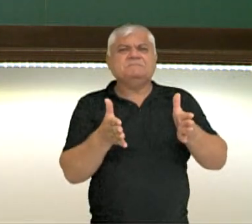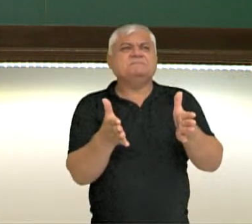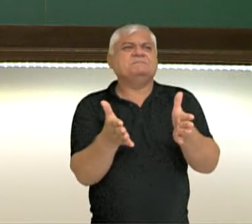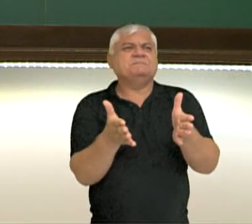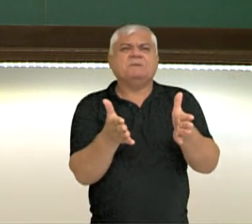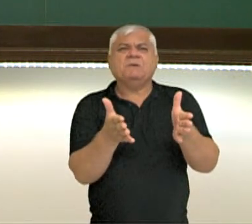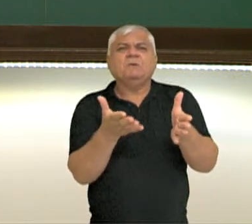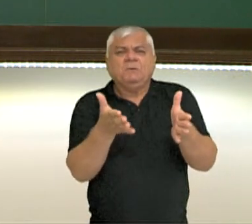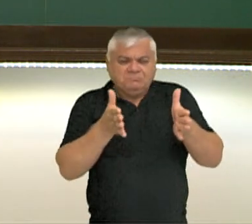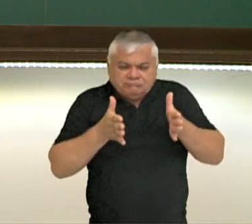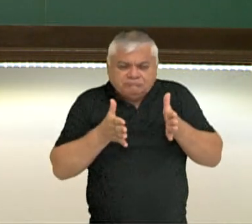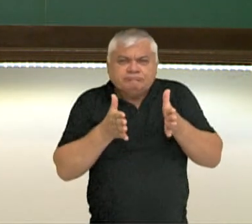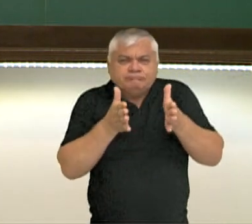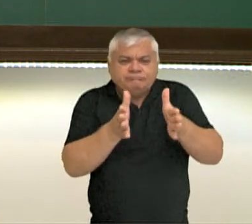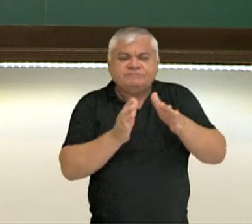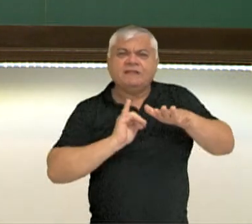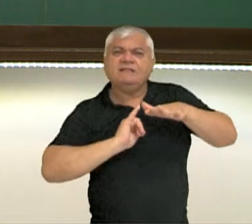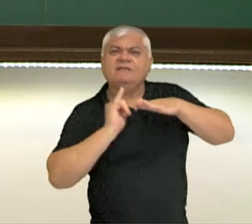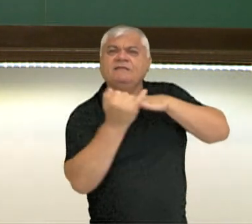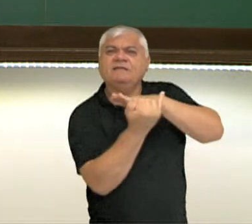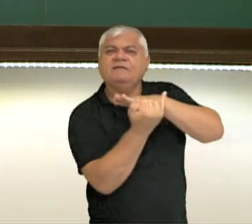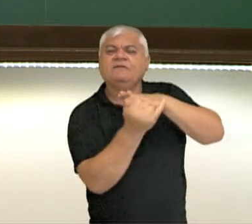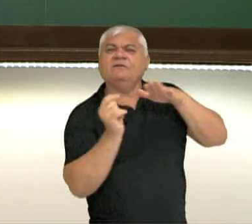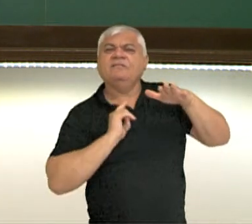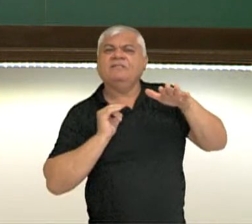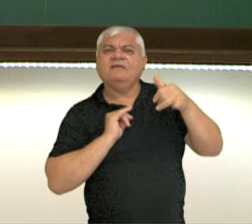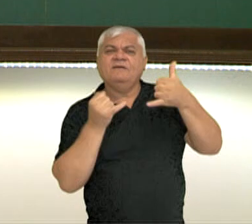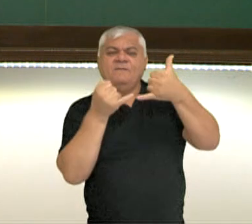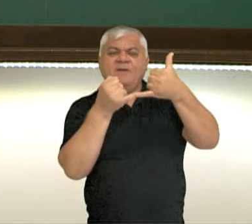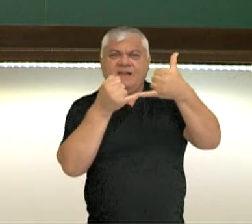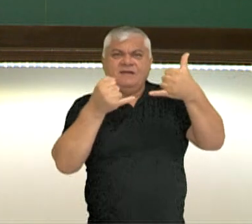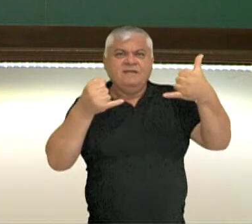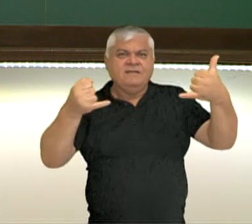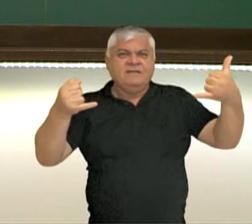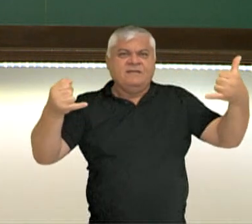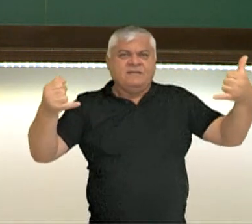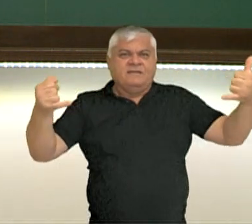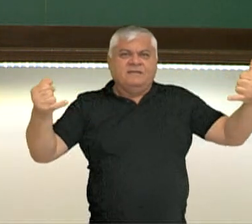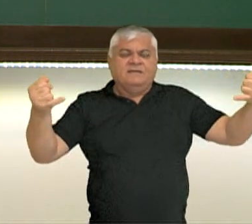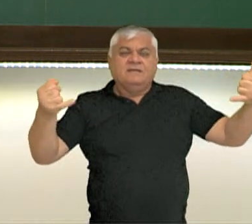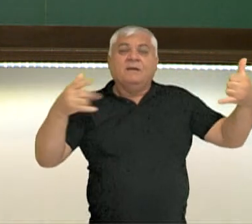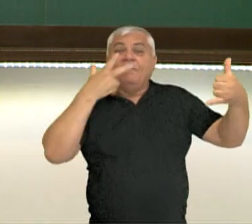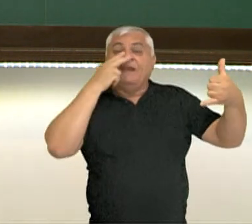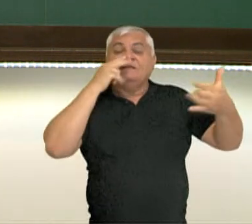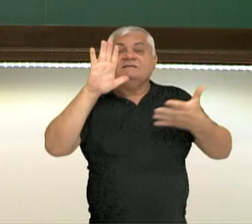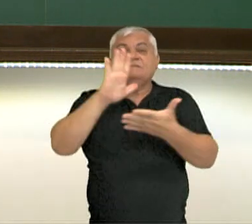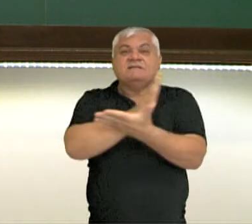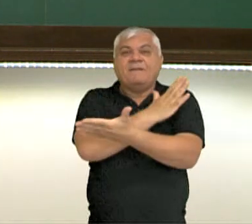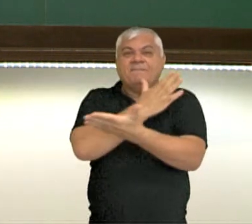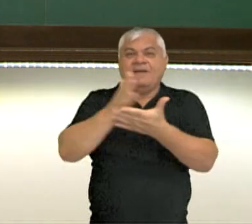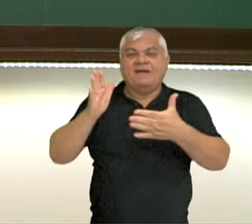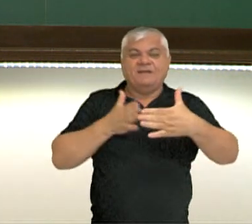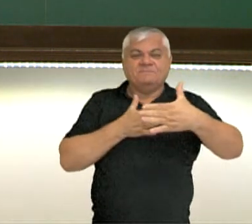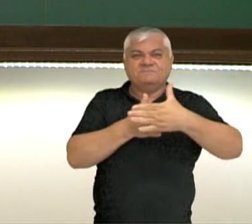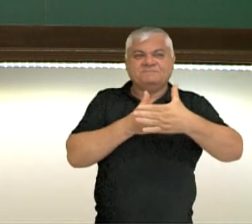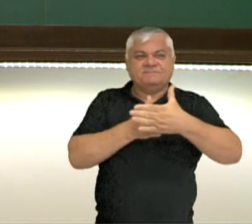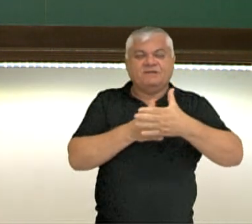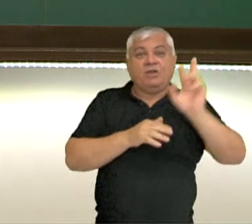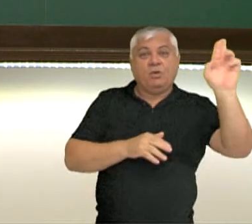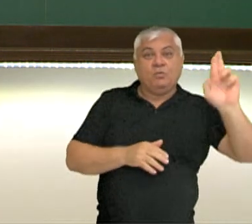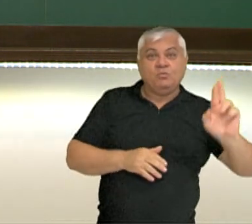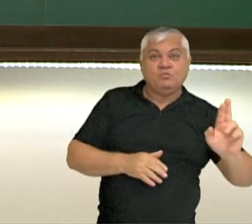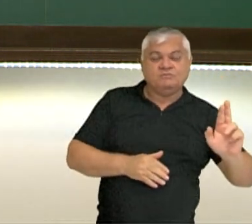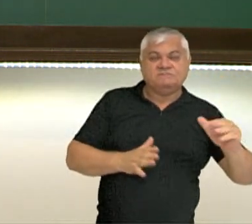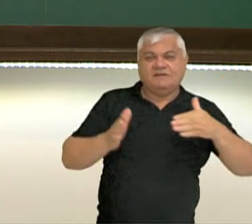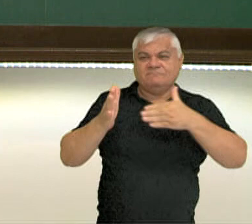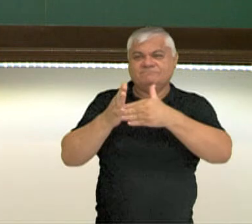meio dessas duas ilhas tem uma linha imaginária que divide o que é fronteira russa, o que é